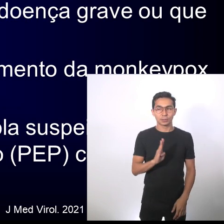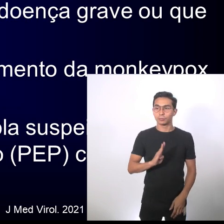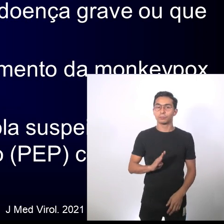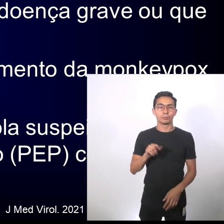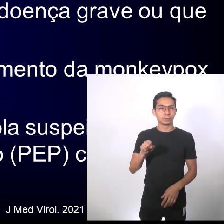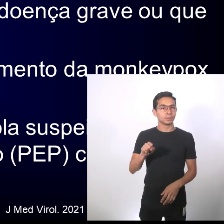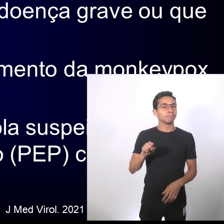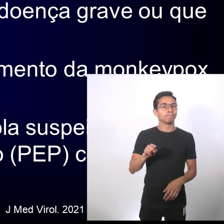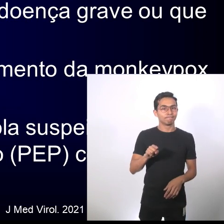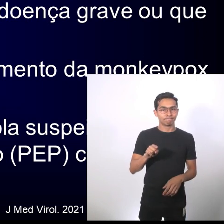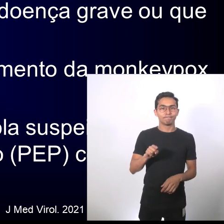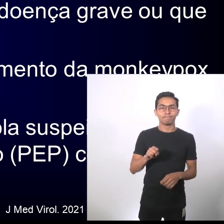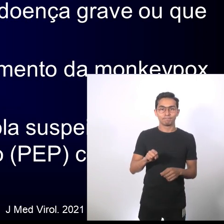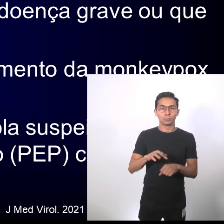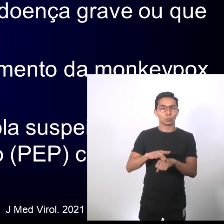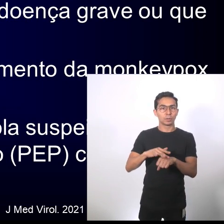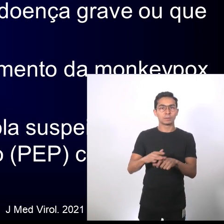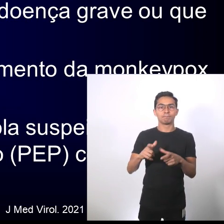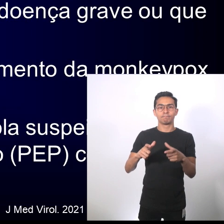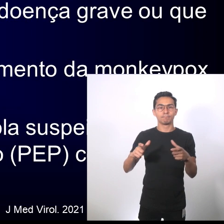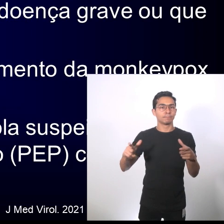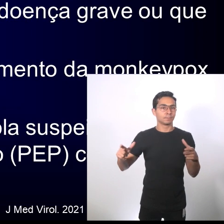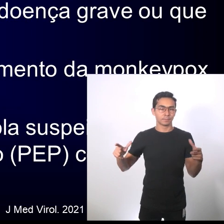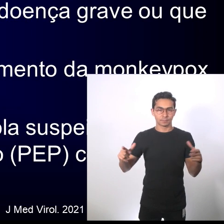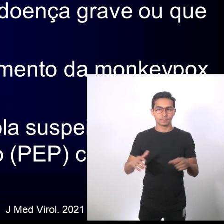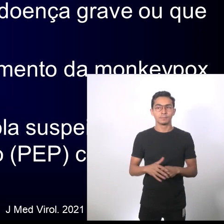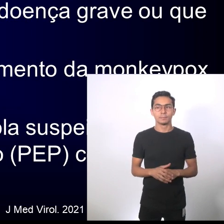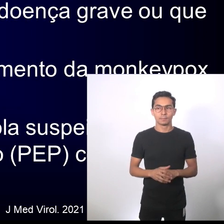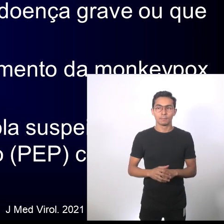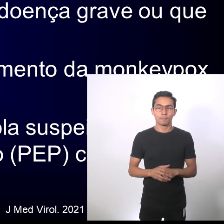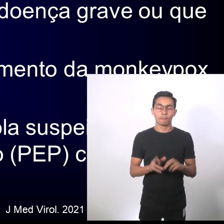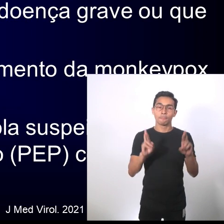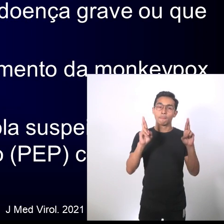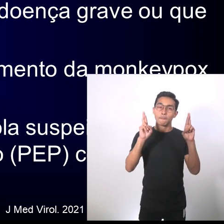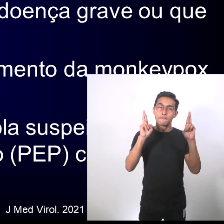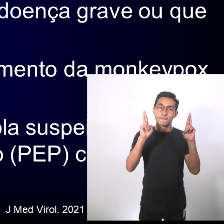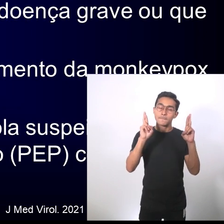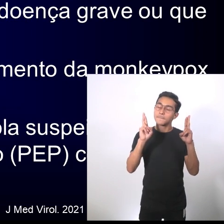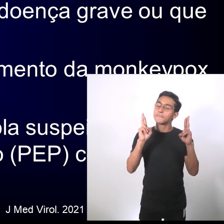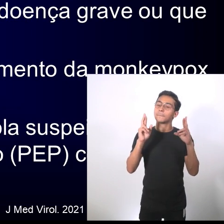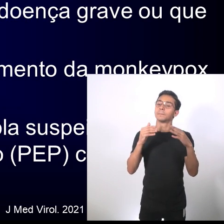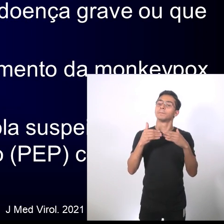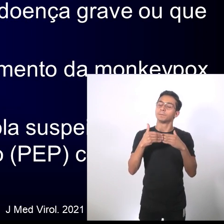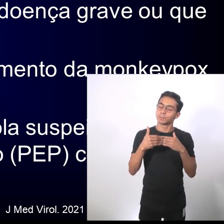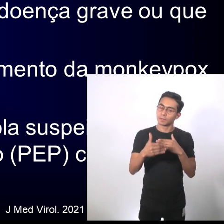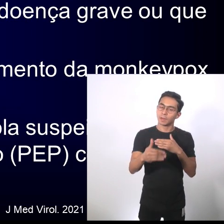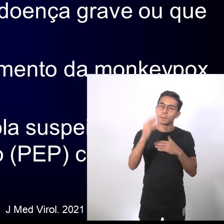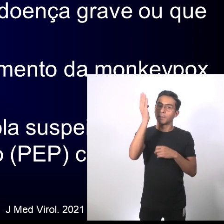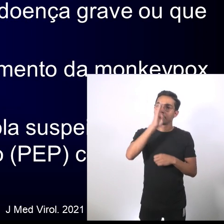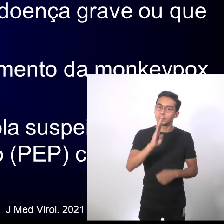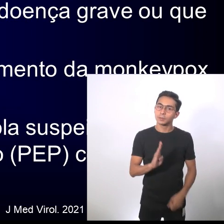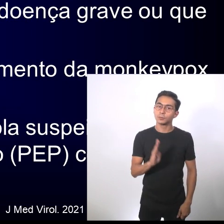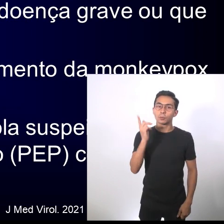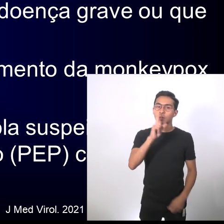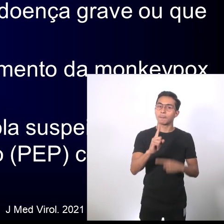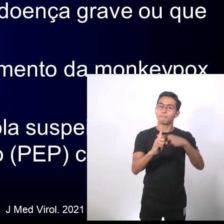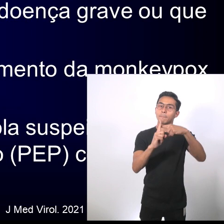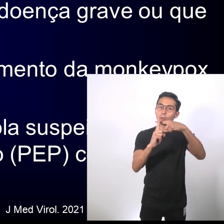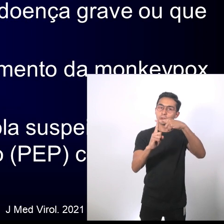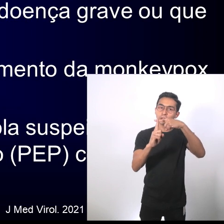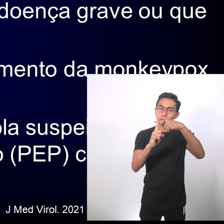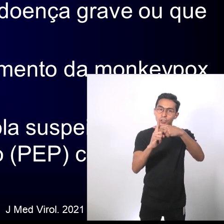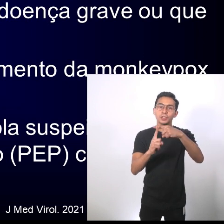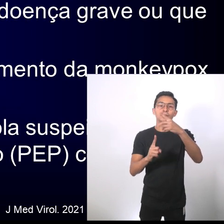dessa doença em todos os aspectos. Espero, né, que nesse momento e dessa vez a gente possa ser protagonista de uma forma positiva,